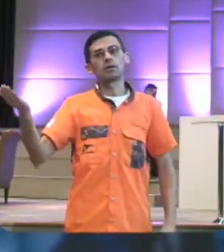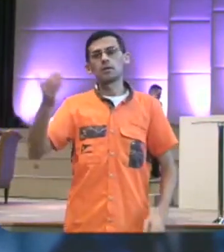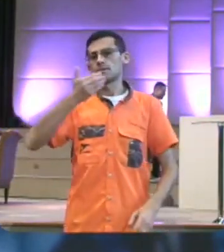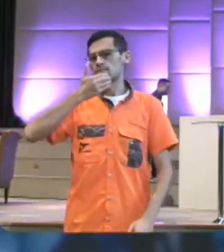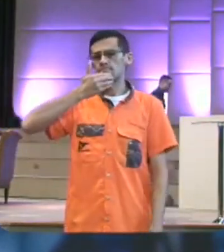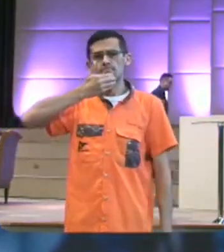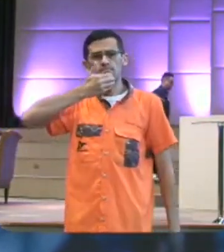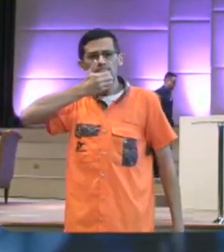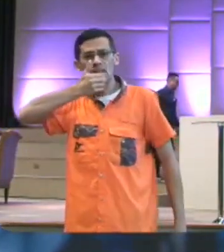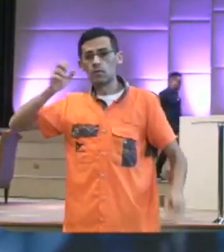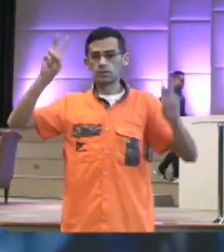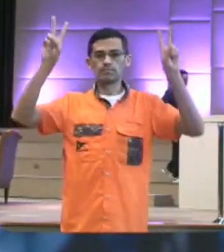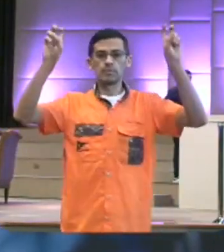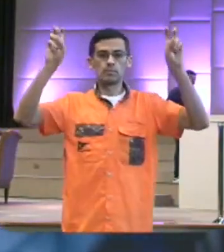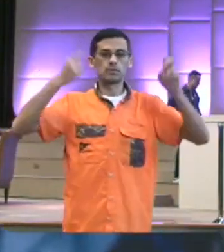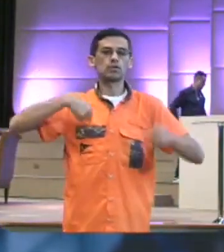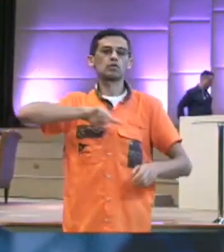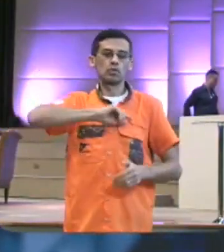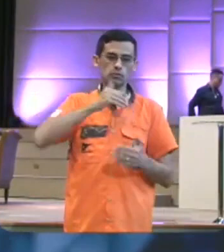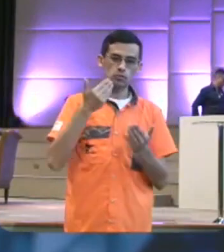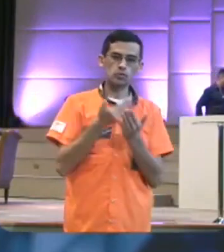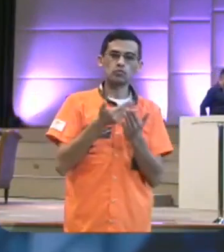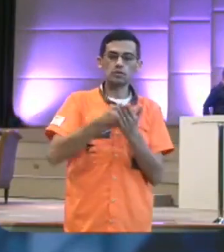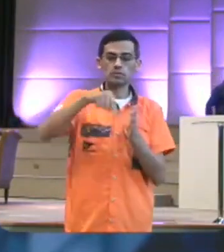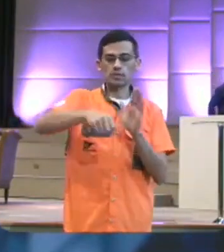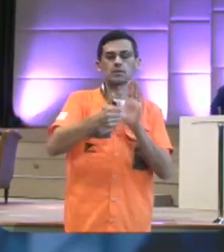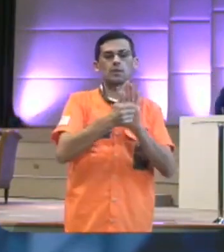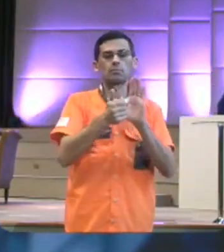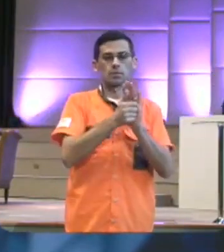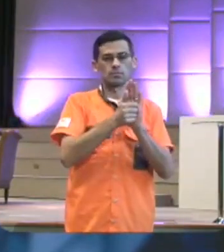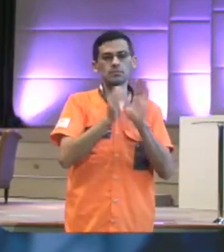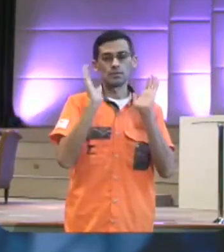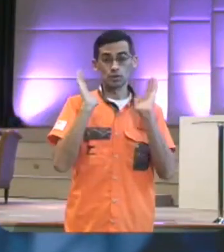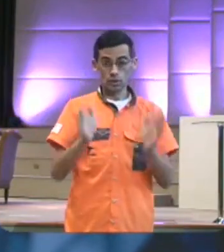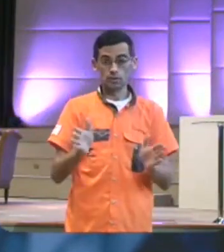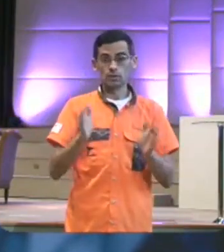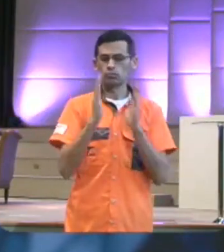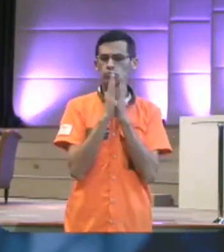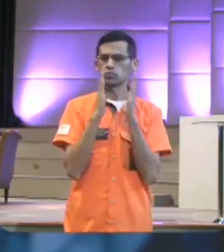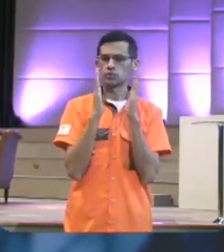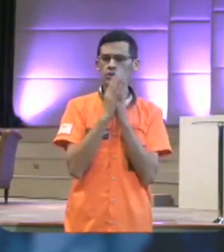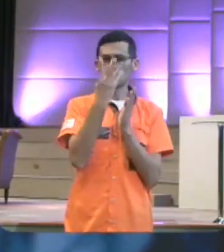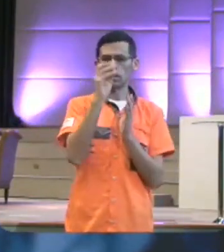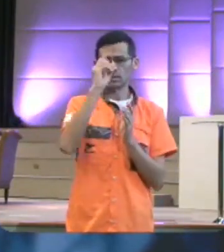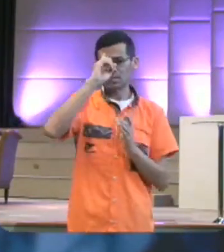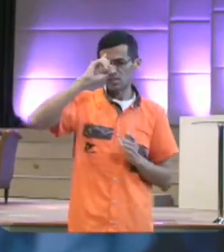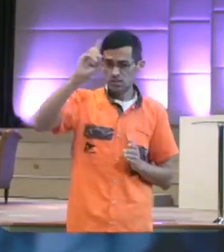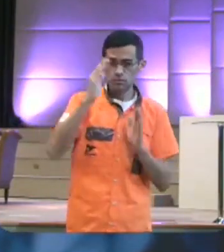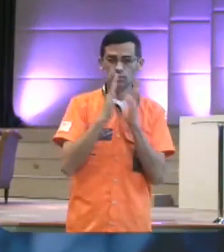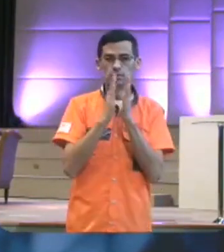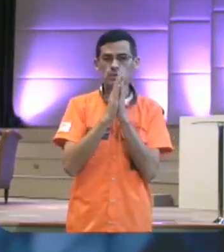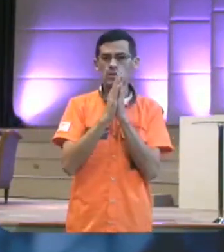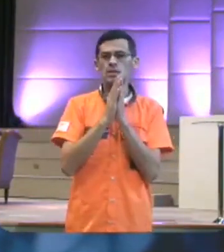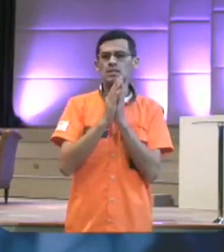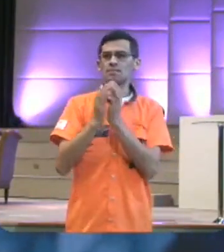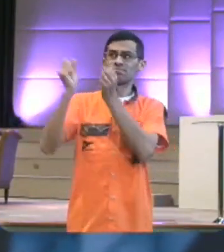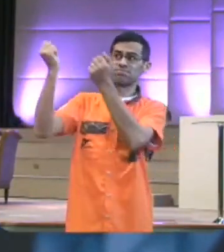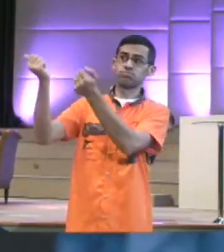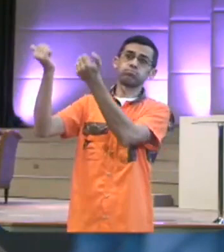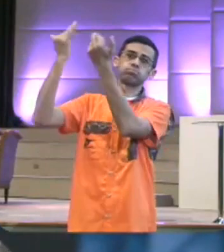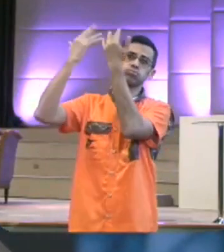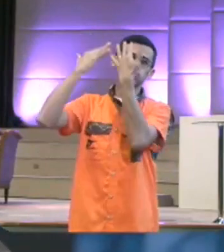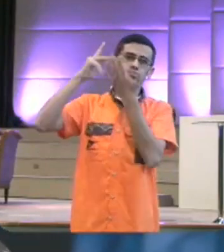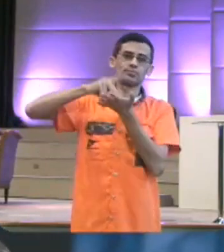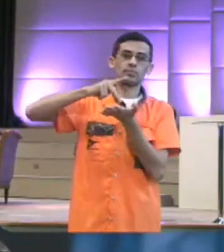dos melhores livros de campanha de oração que eu já vi, tá? Então está sendo muito